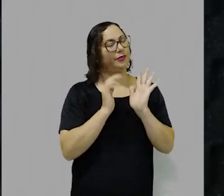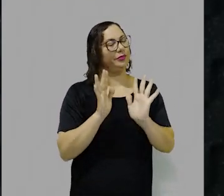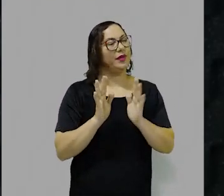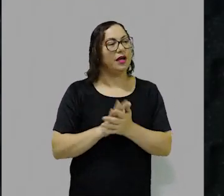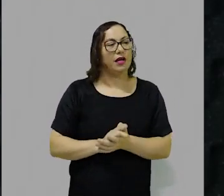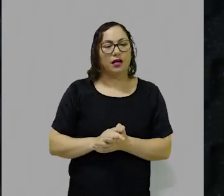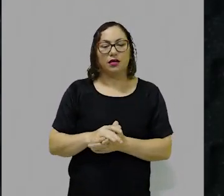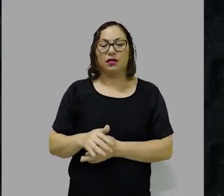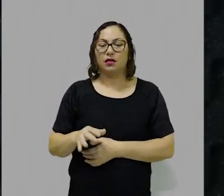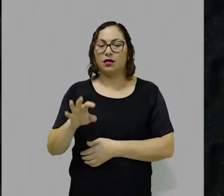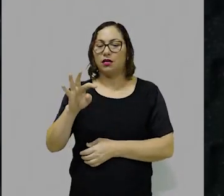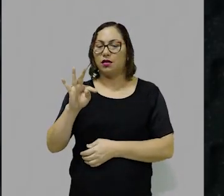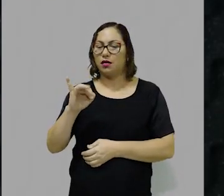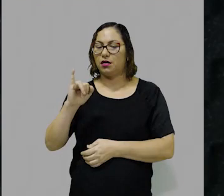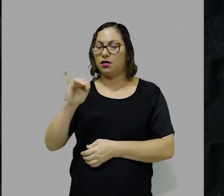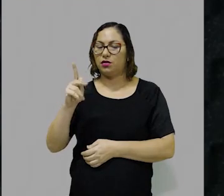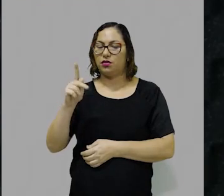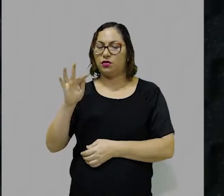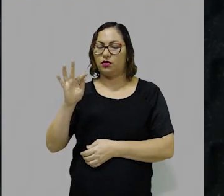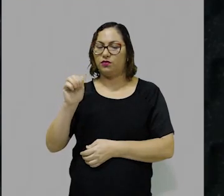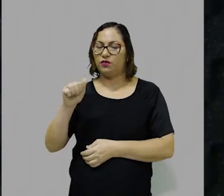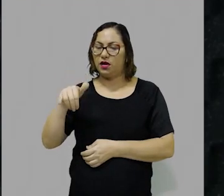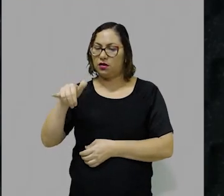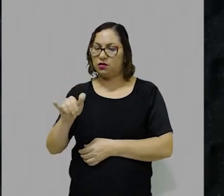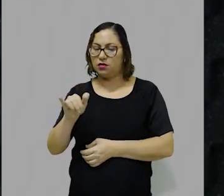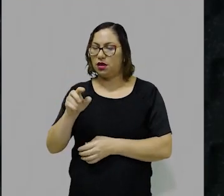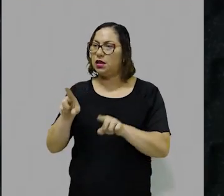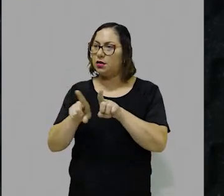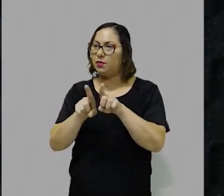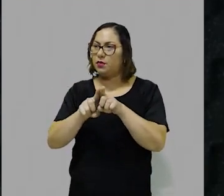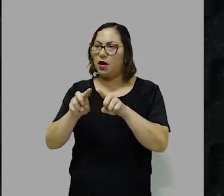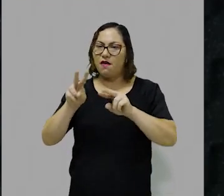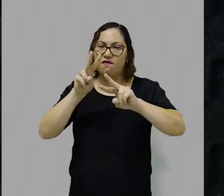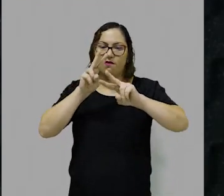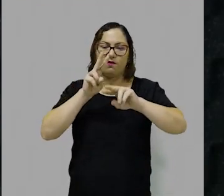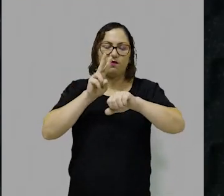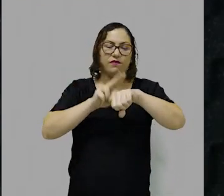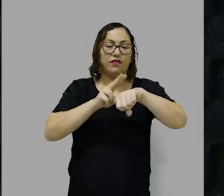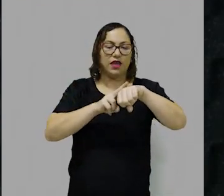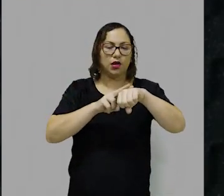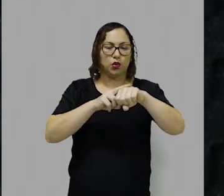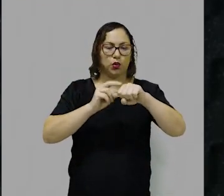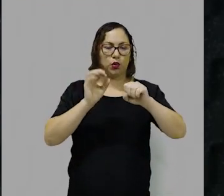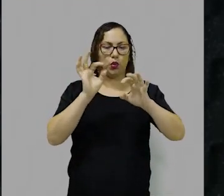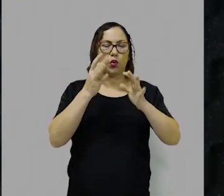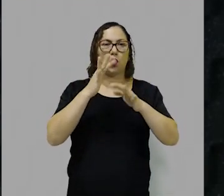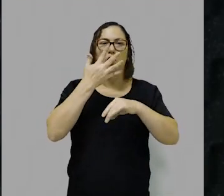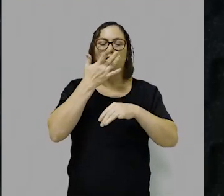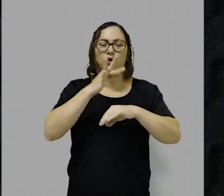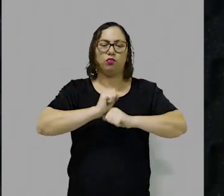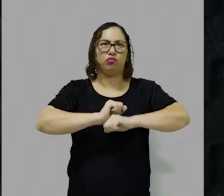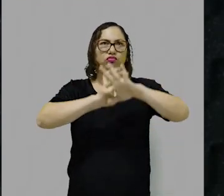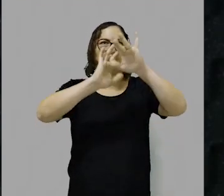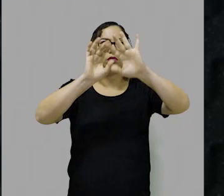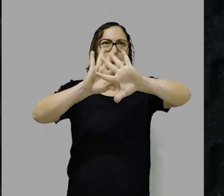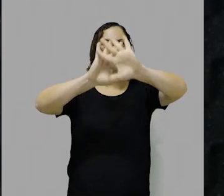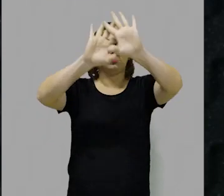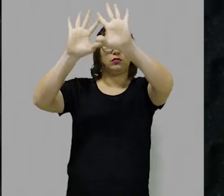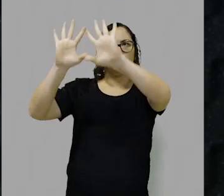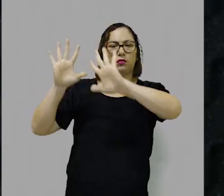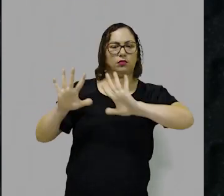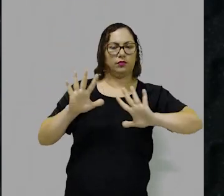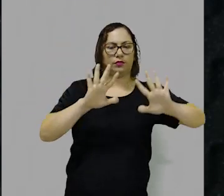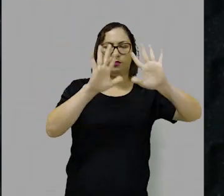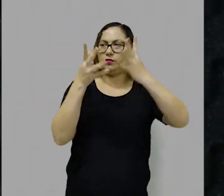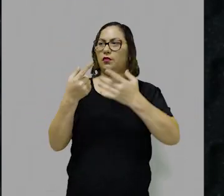ou o Tiffany, o Comfort Tiffany, ele fazia muito vitrais. Esses vitrais relembram os vitrais góticos, né, que a gente